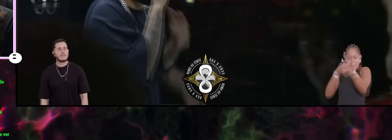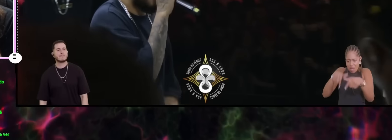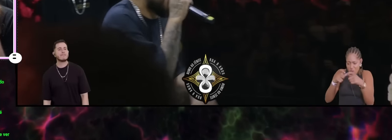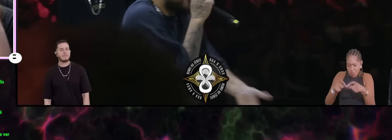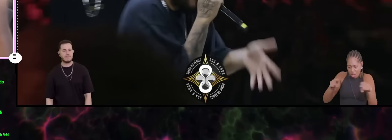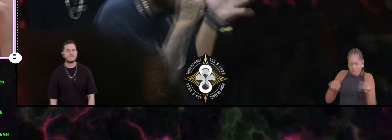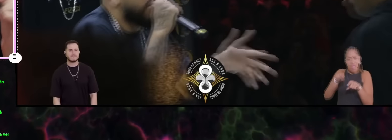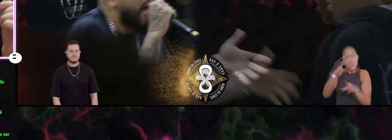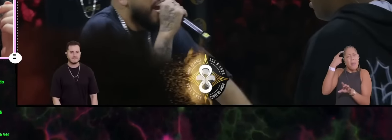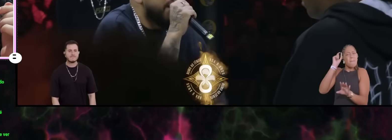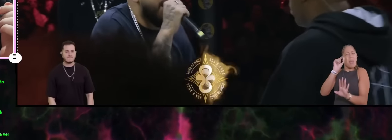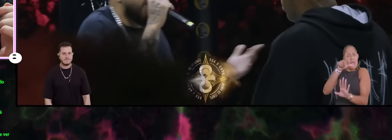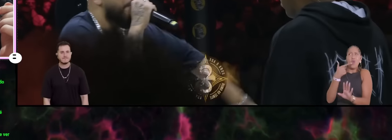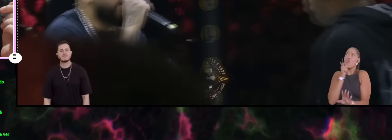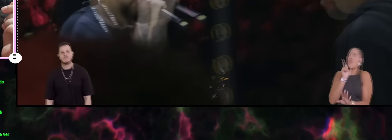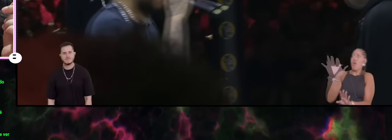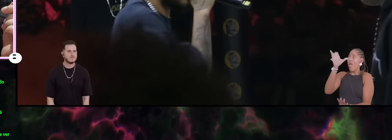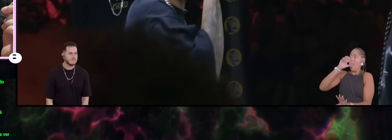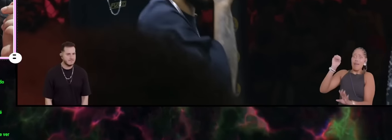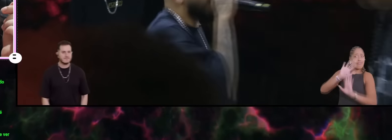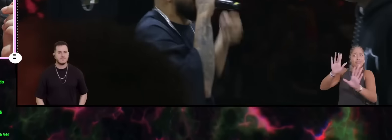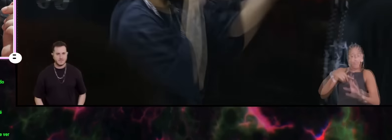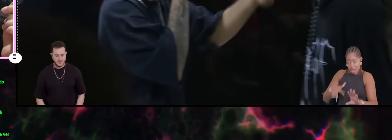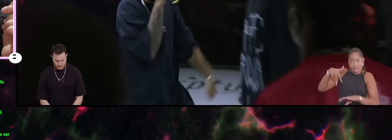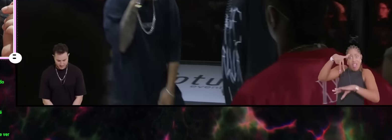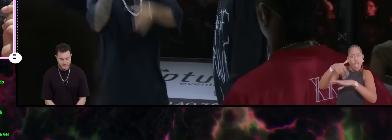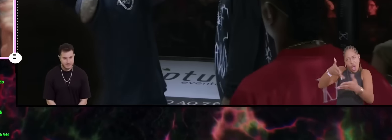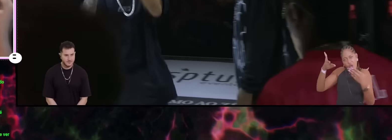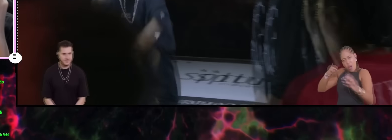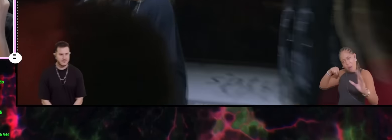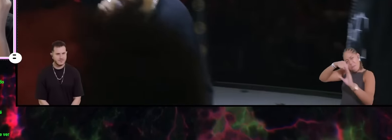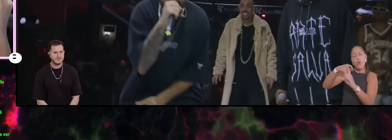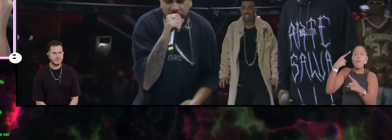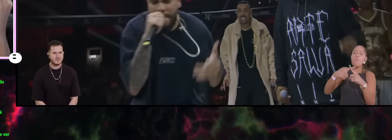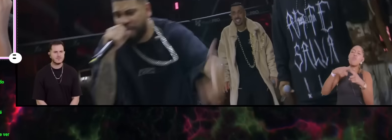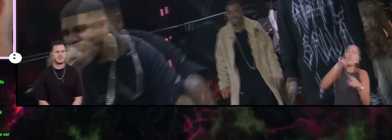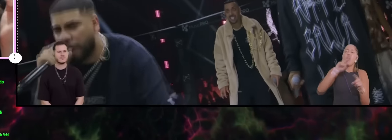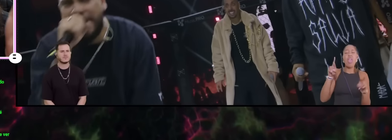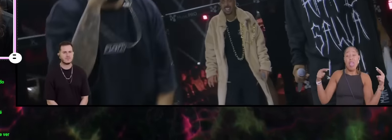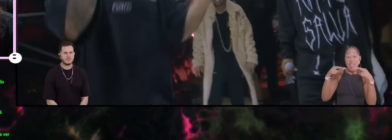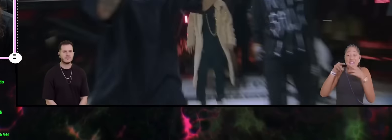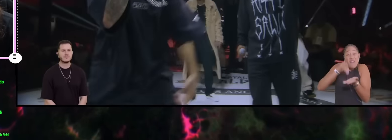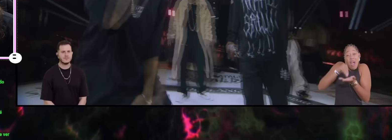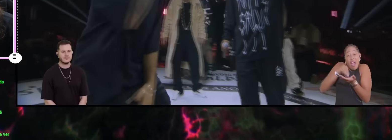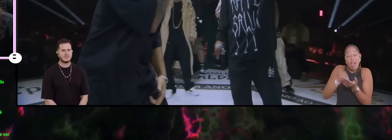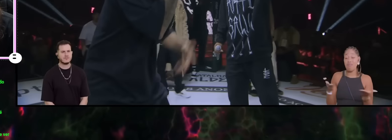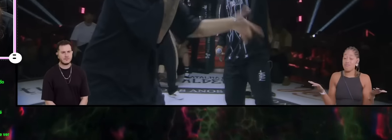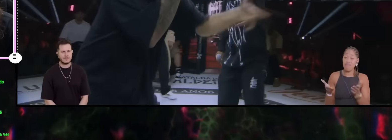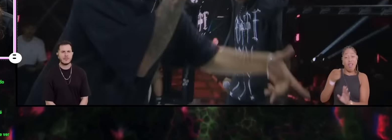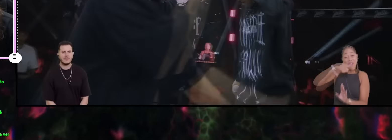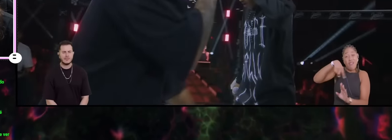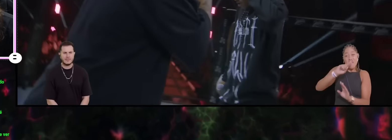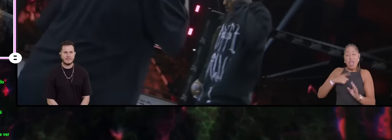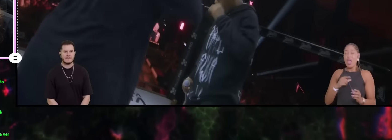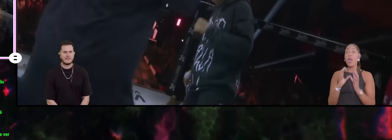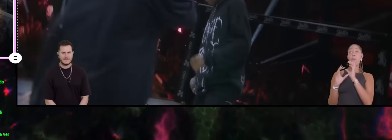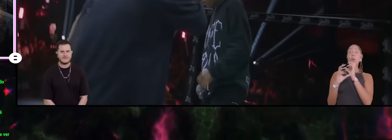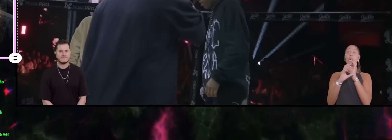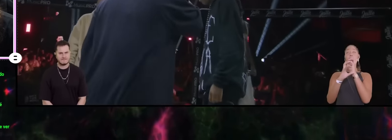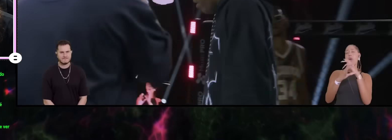tatame. Tá pensando que tá ganhando, eu me vantei, agora tome. Porque sua rima falta, e agora você toca a